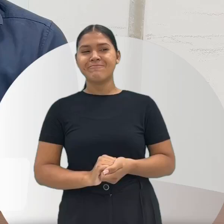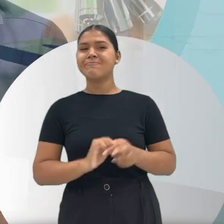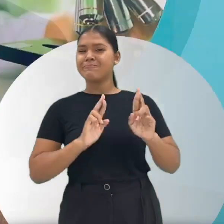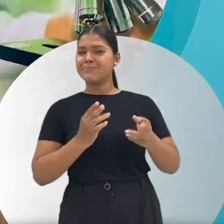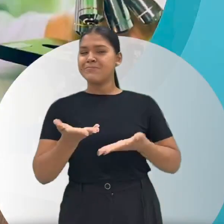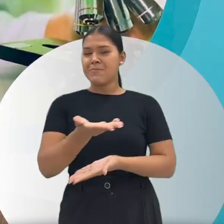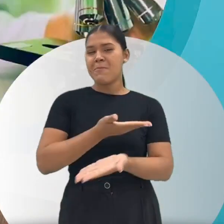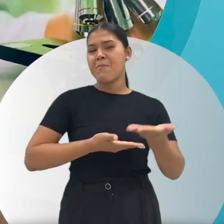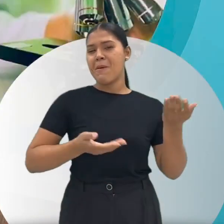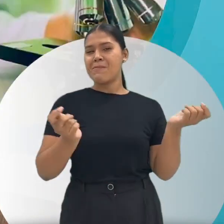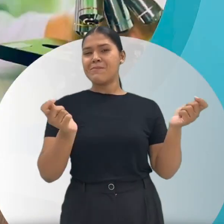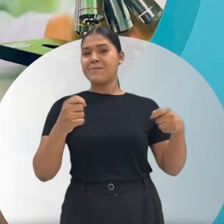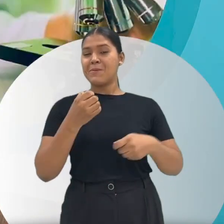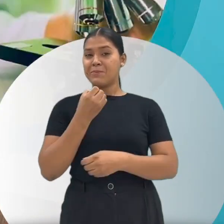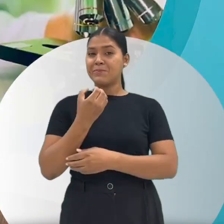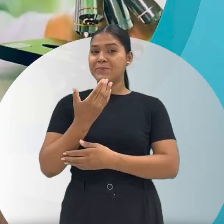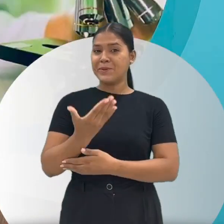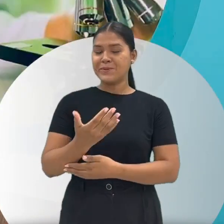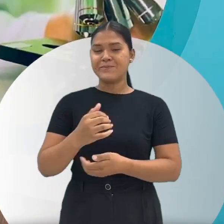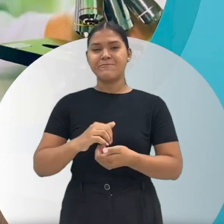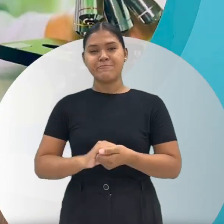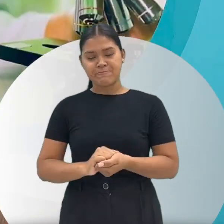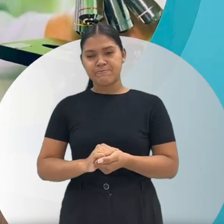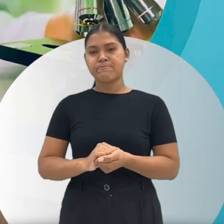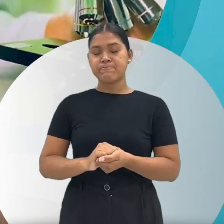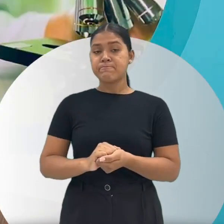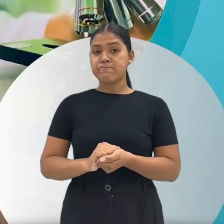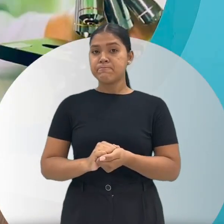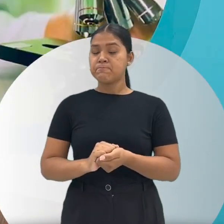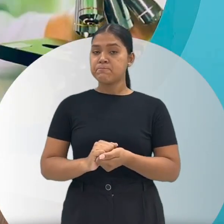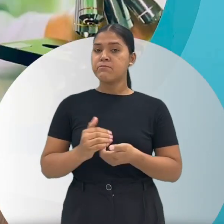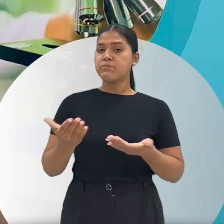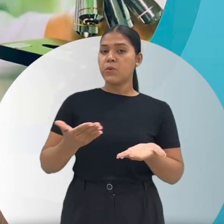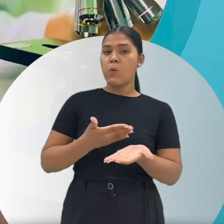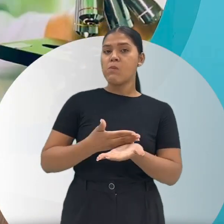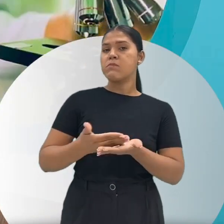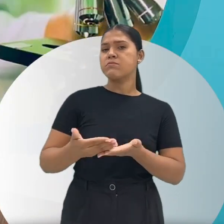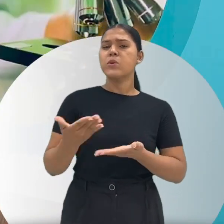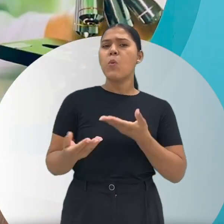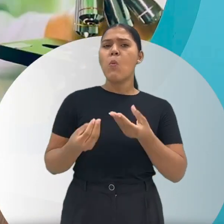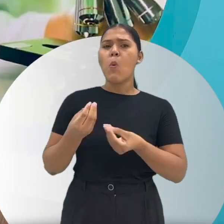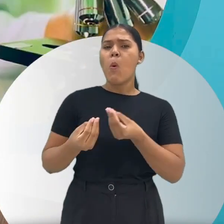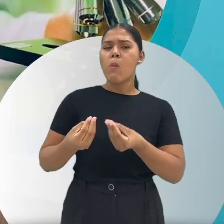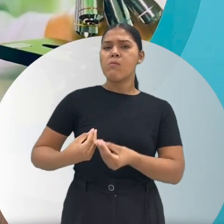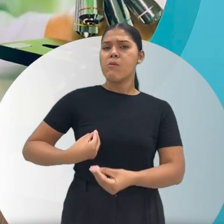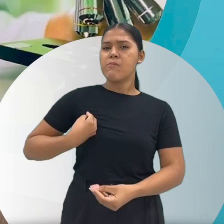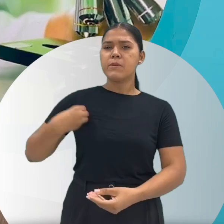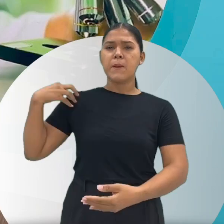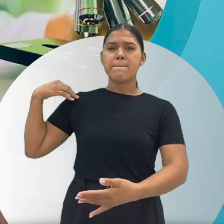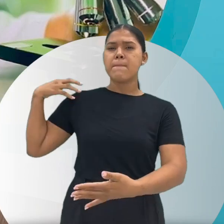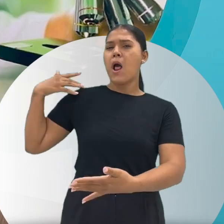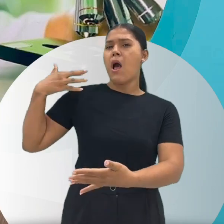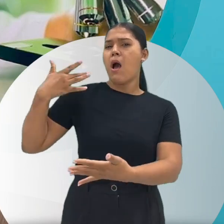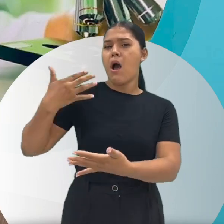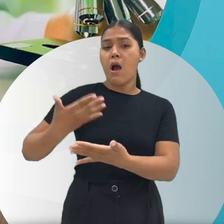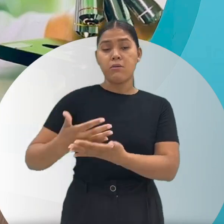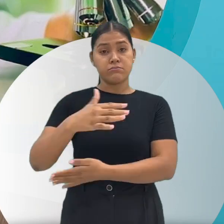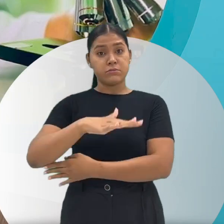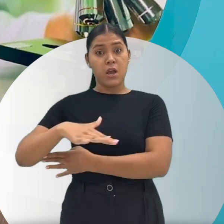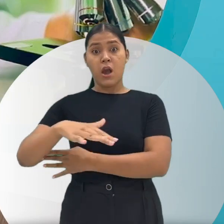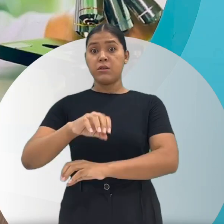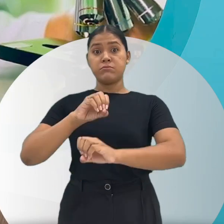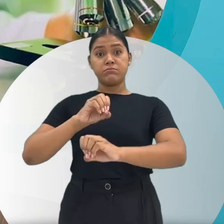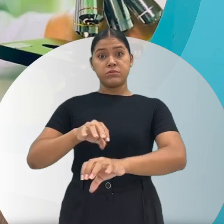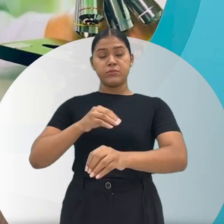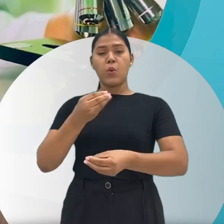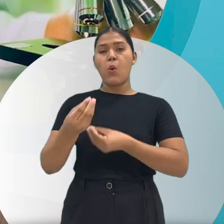muito produtiva. Bom, para começo de conversa, eu queria que você falasse um pouco sobre a sua trajetória pessoal na educação, né?